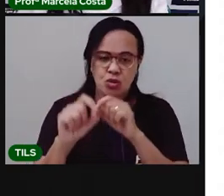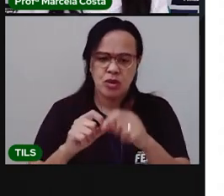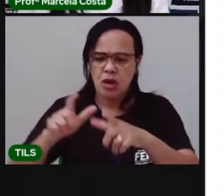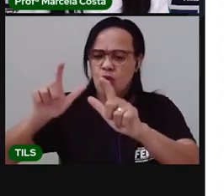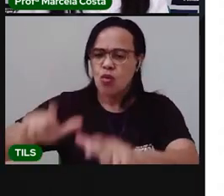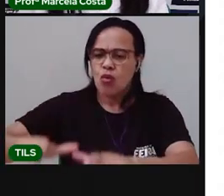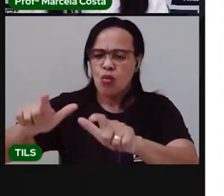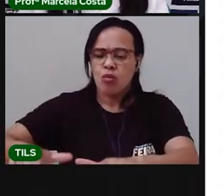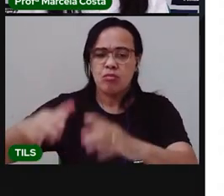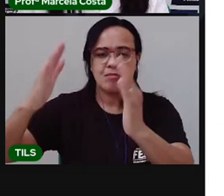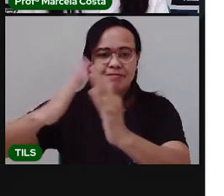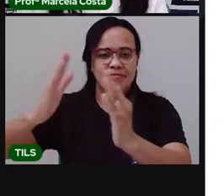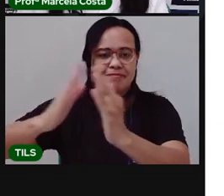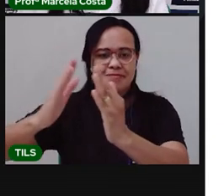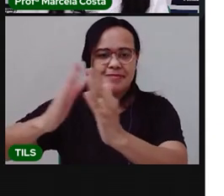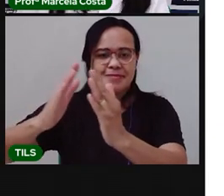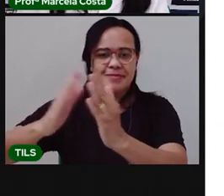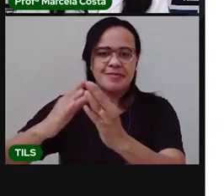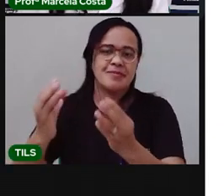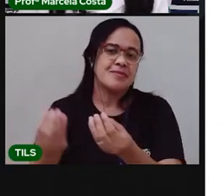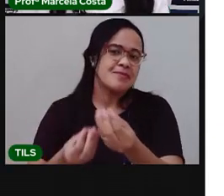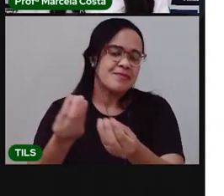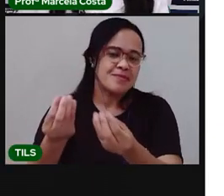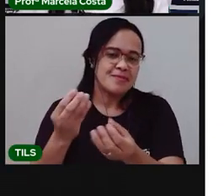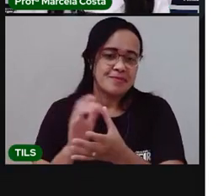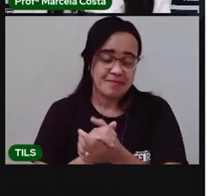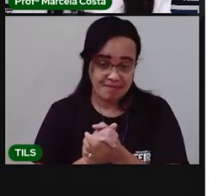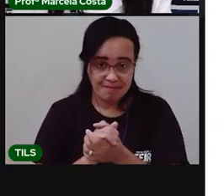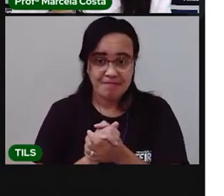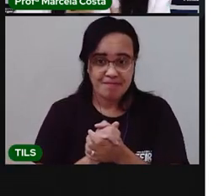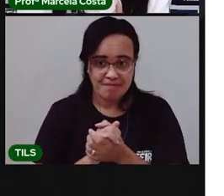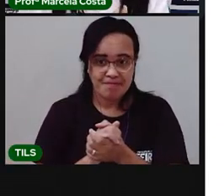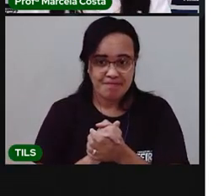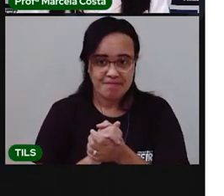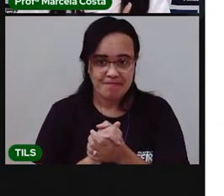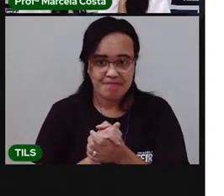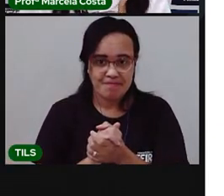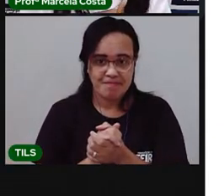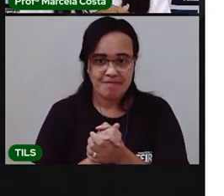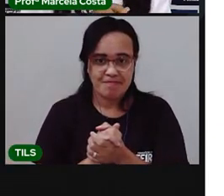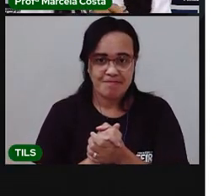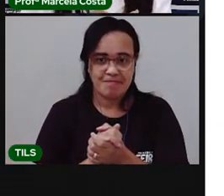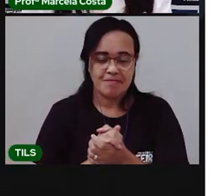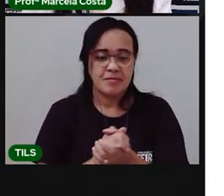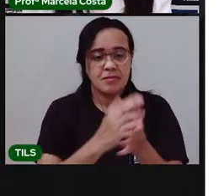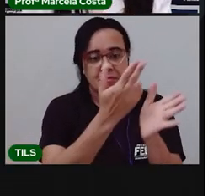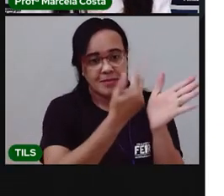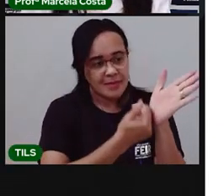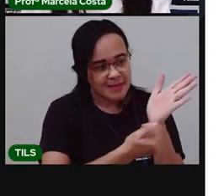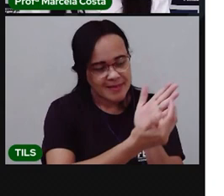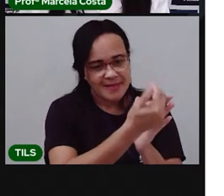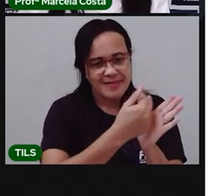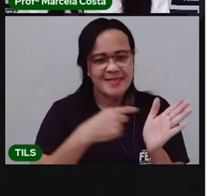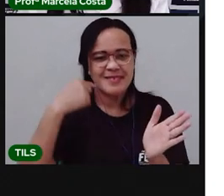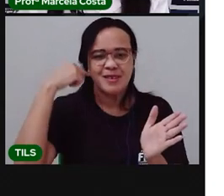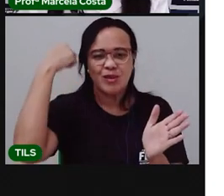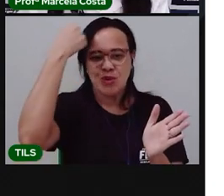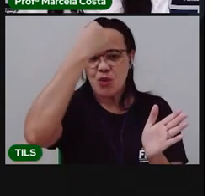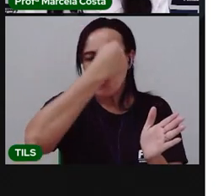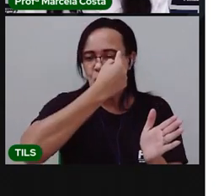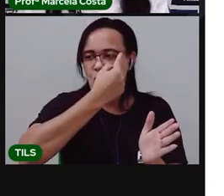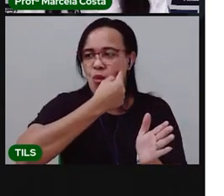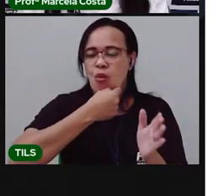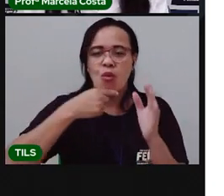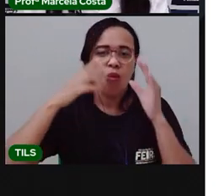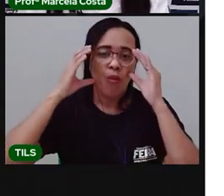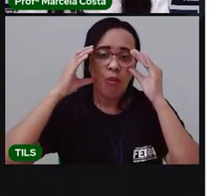lugarzinho para expor suas emoções. Para isso, você vai desenhar um rostinho, pegar aí nem